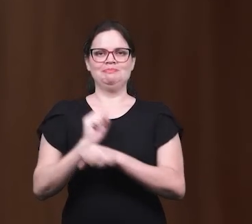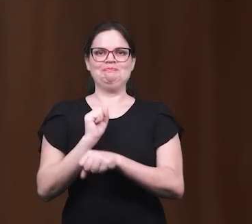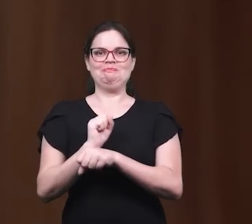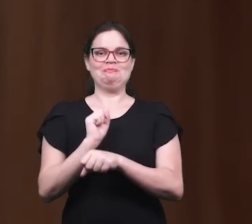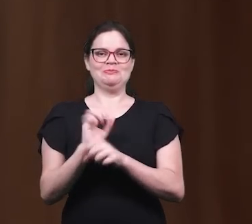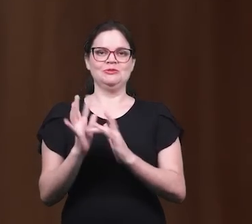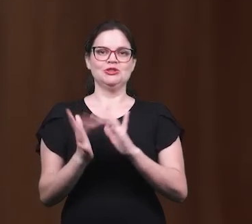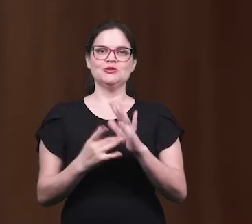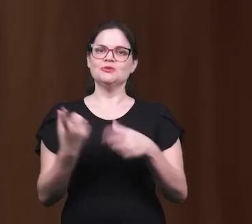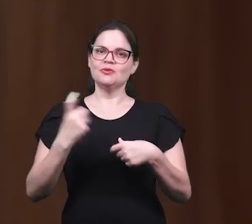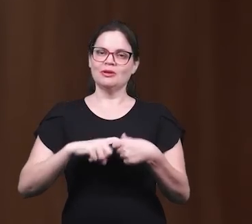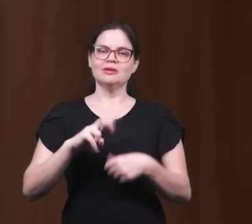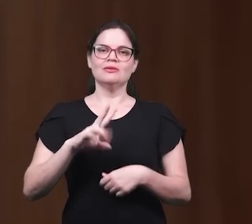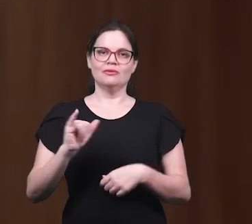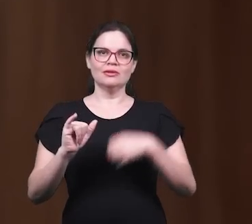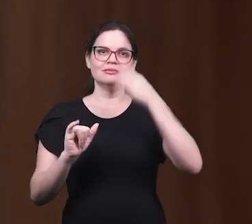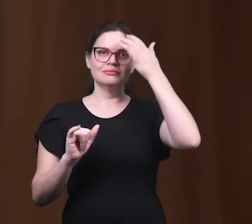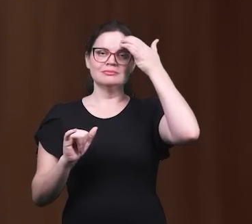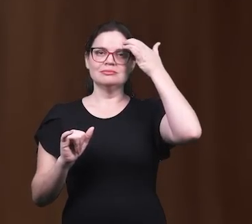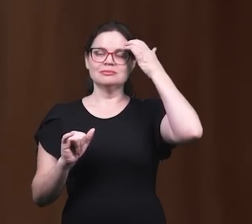do Senhor. Assim,